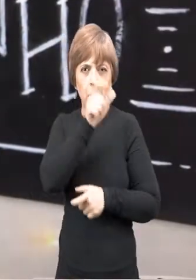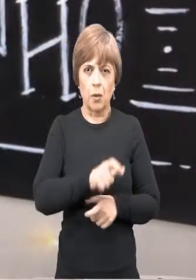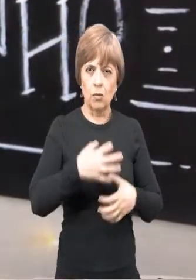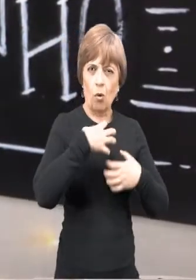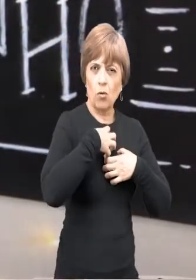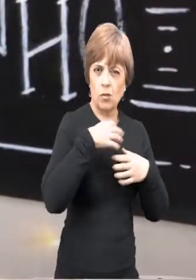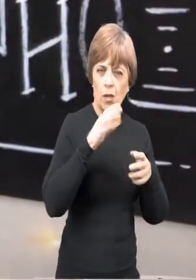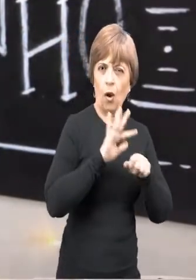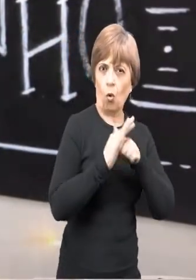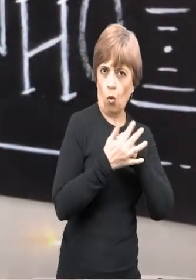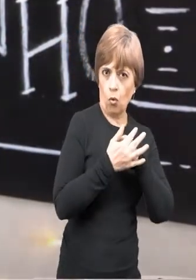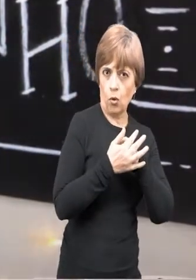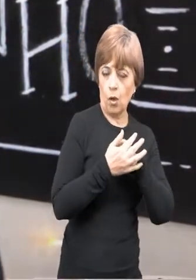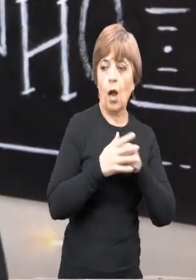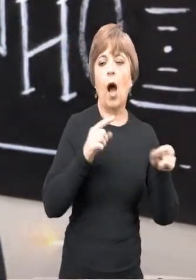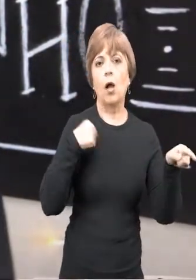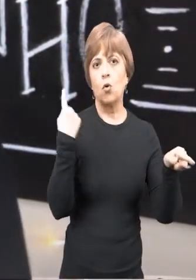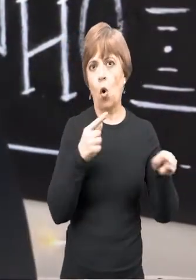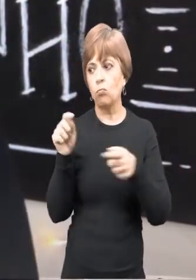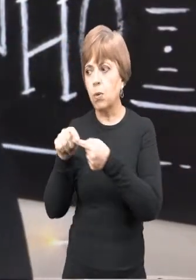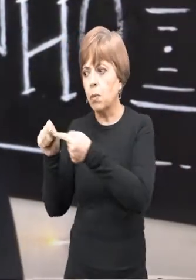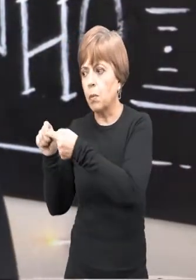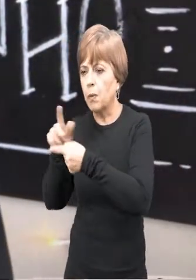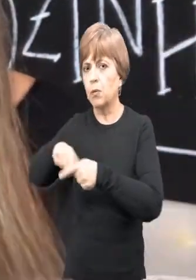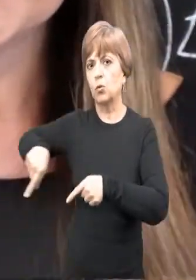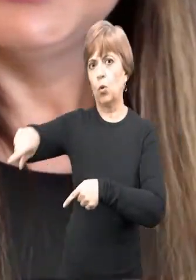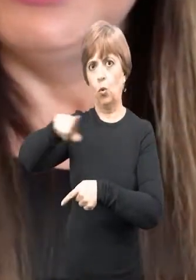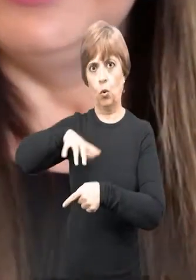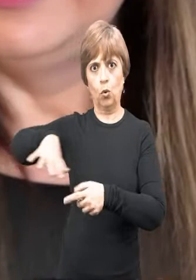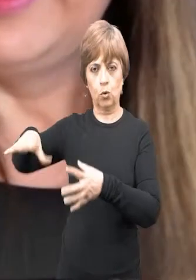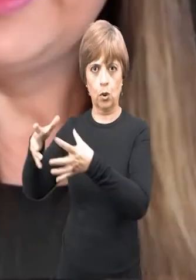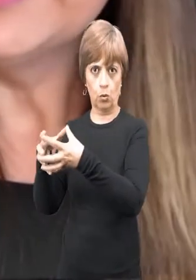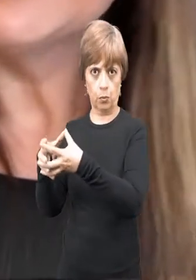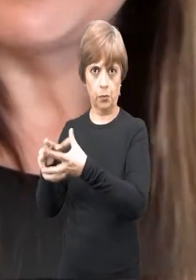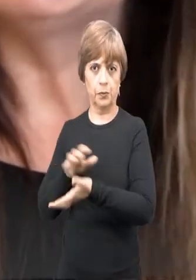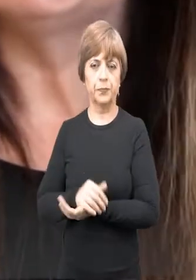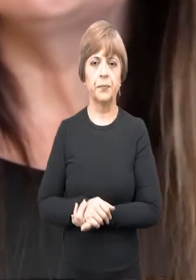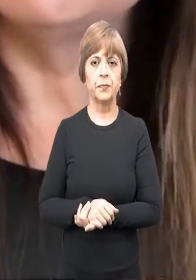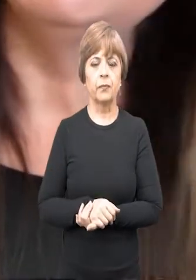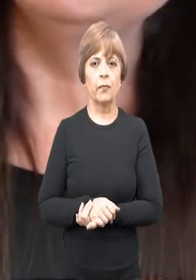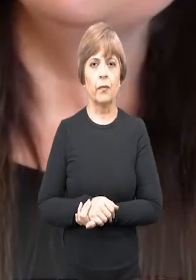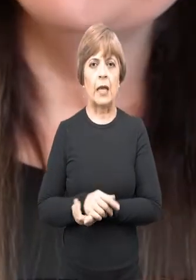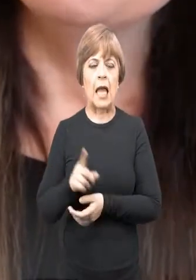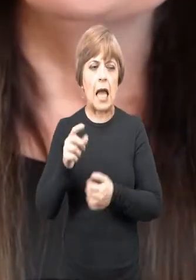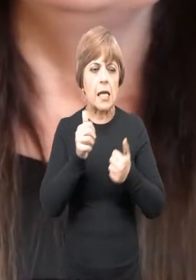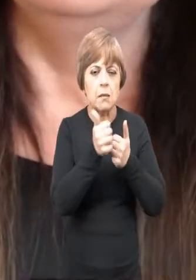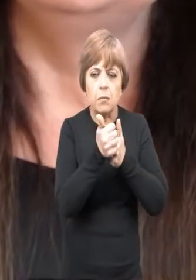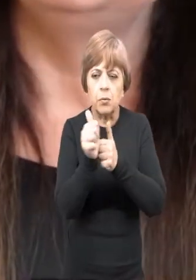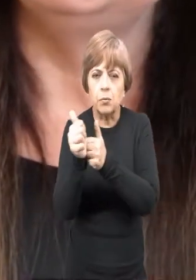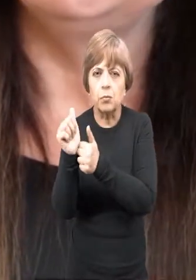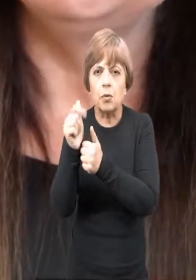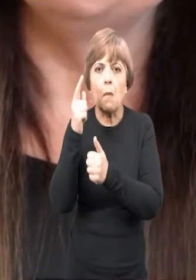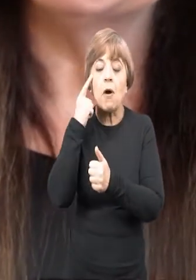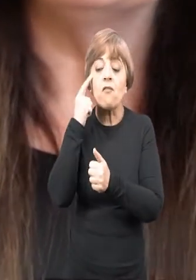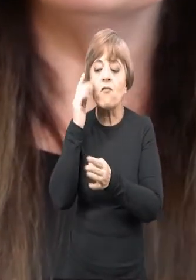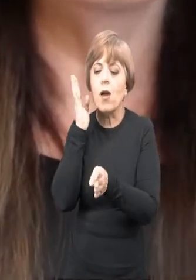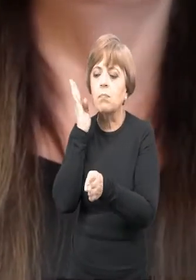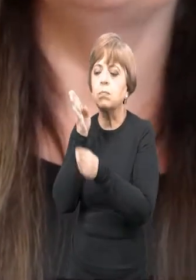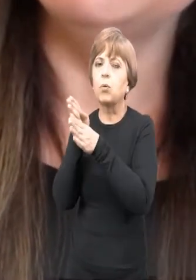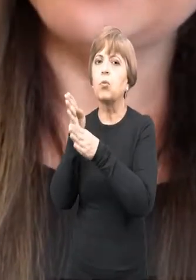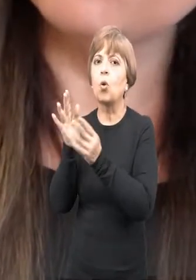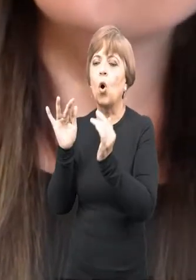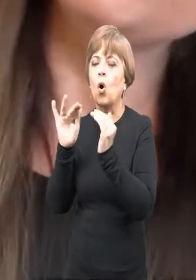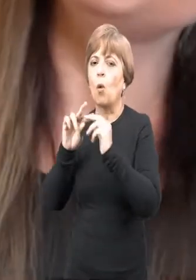conseguir identificar que tiveram contato com aquela pessoa sintomática, né? Esse rastreio de